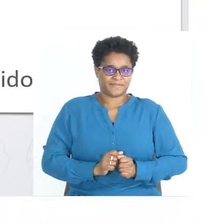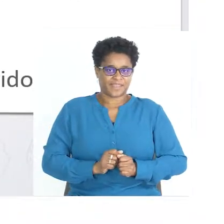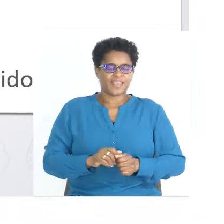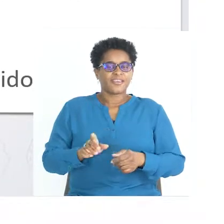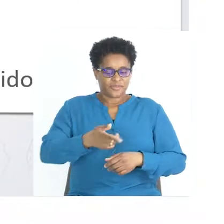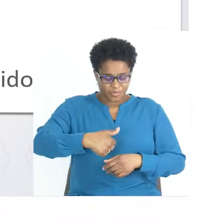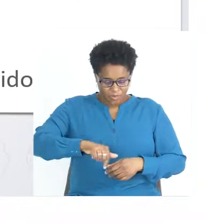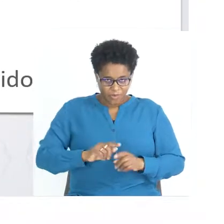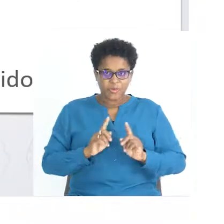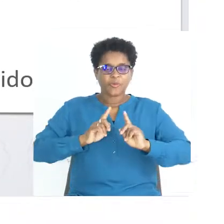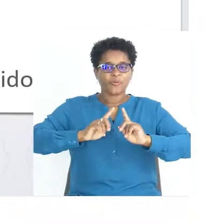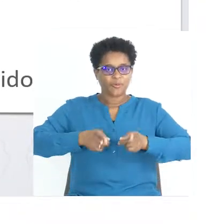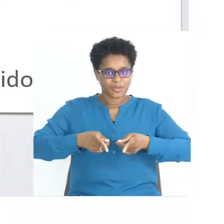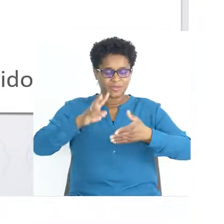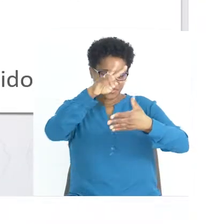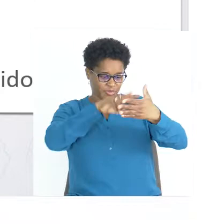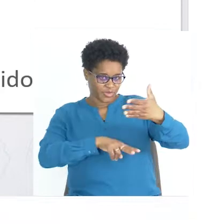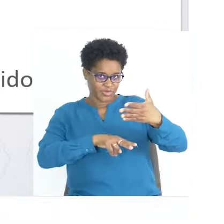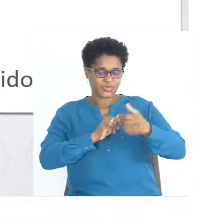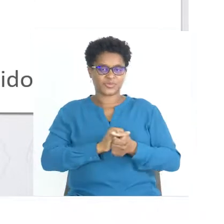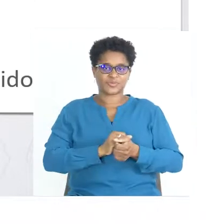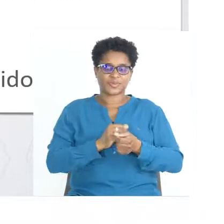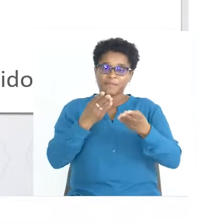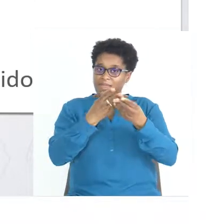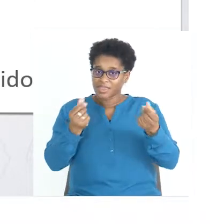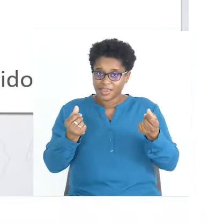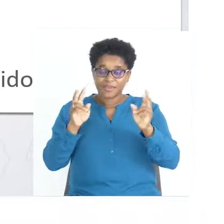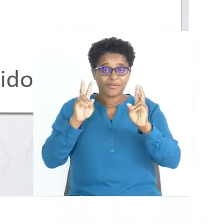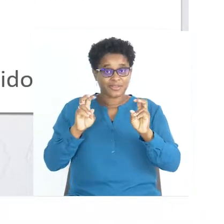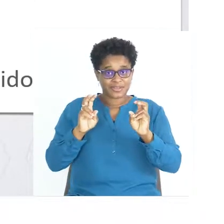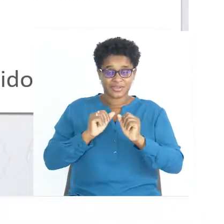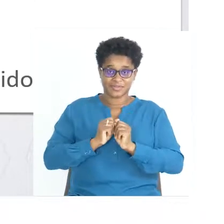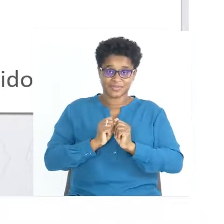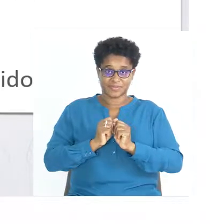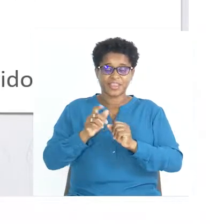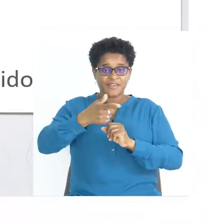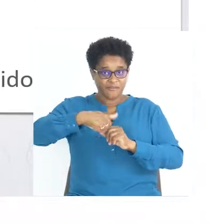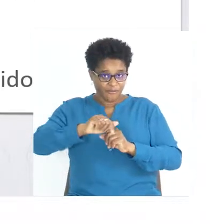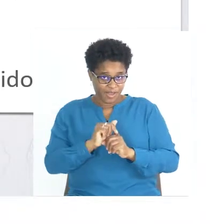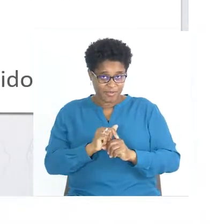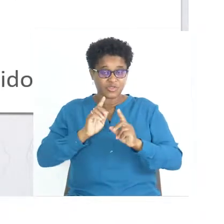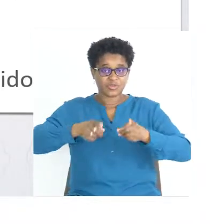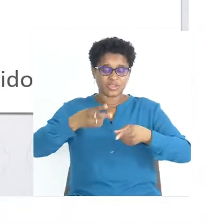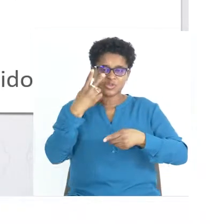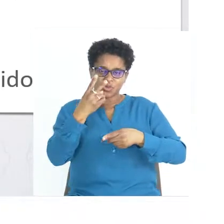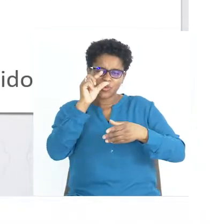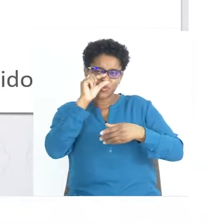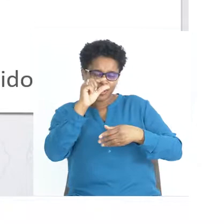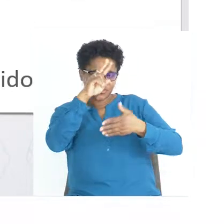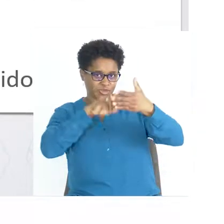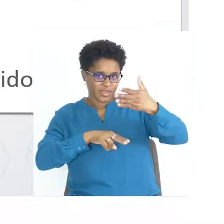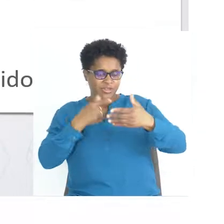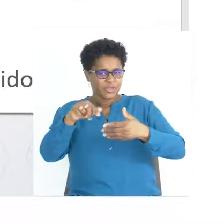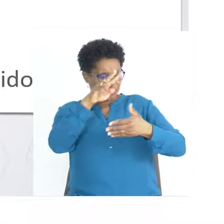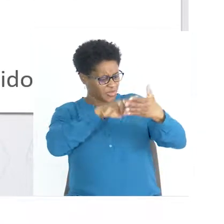Sempre partimos de textos, conteúdos, contextualizações. Por isso vamos começar com dois